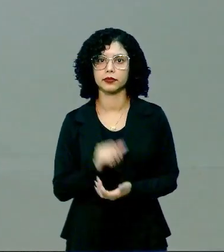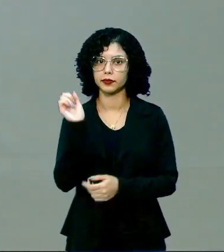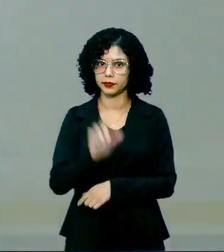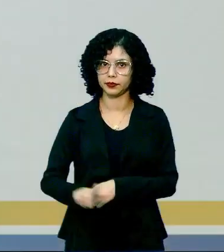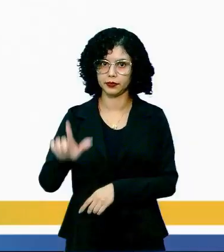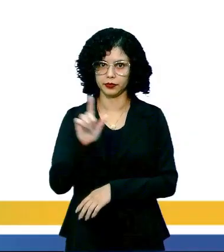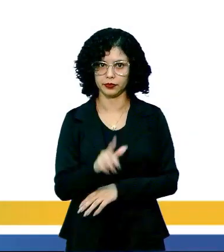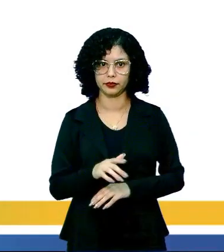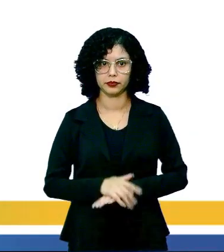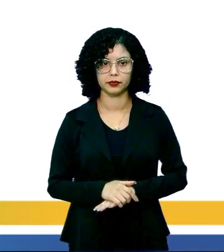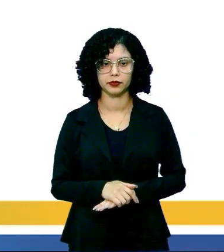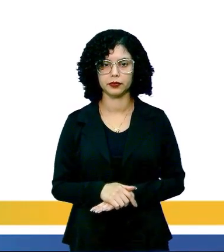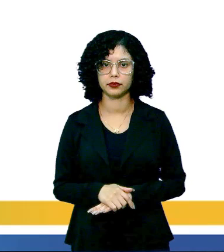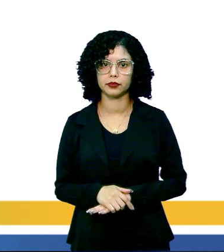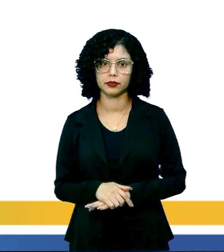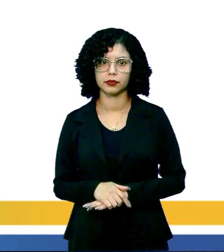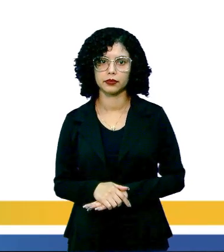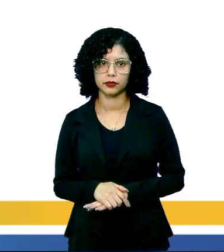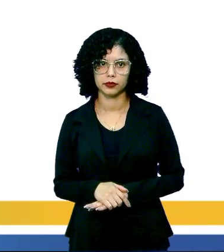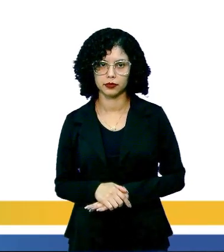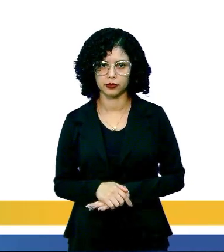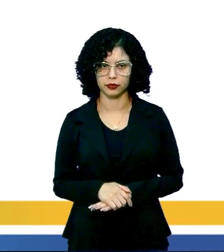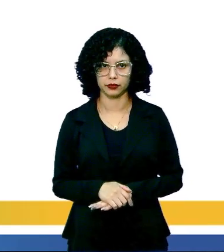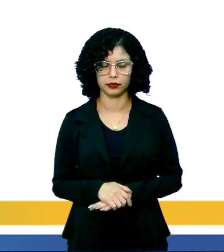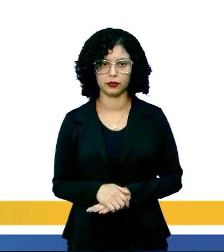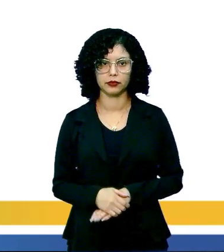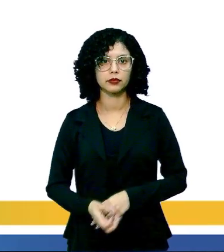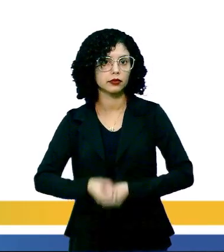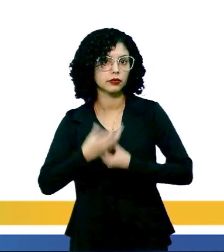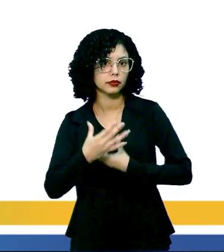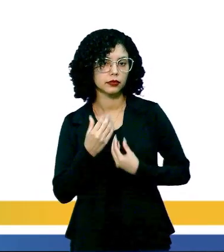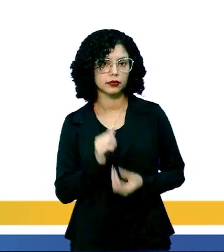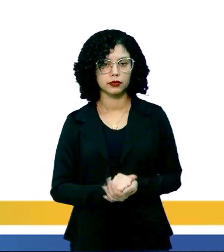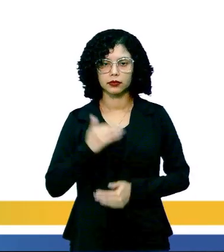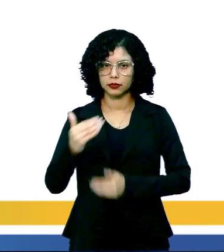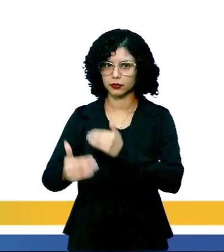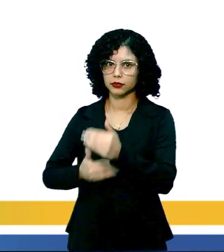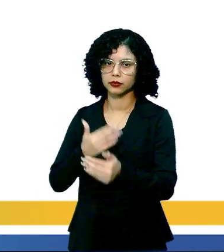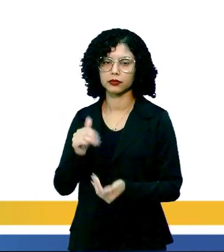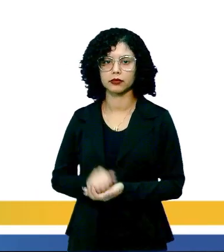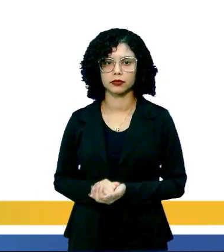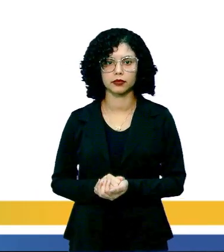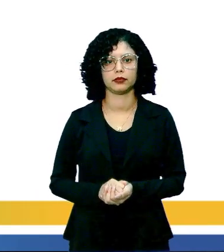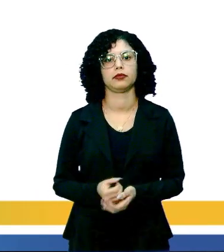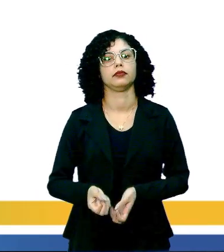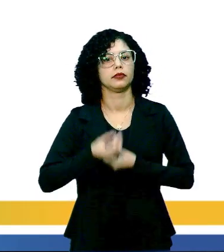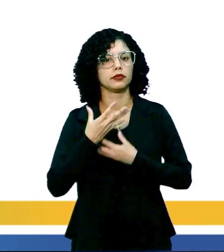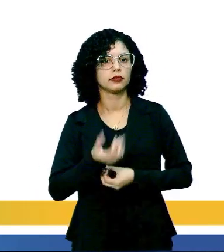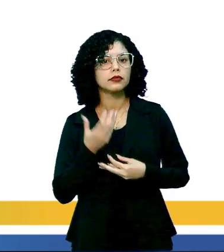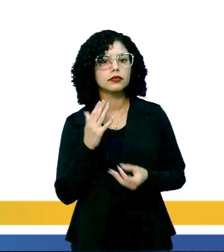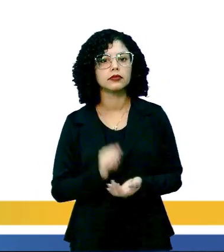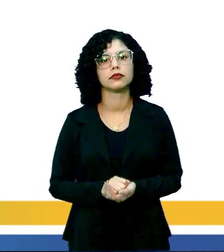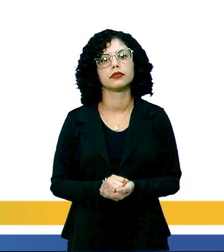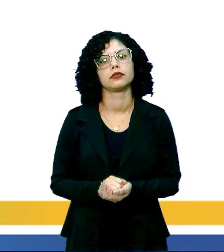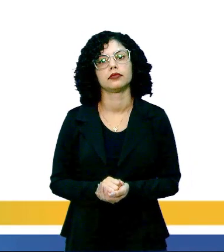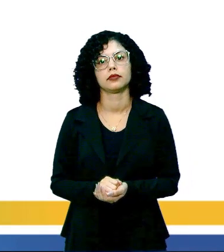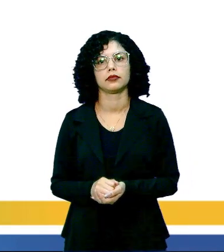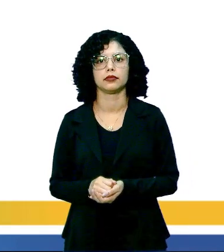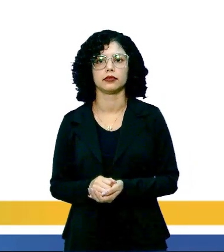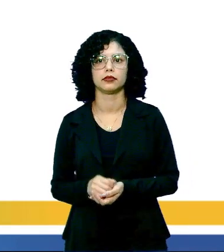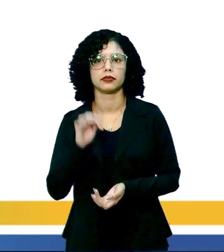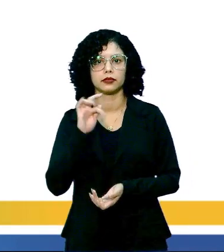da literatura, tá? E aí a gente tem o poema Processo. Esse poema, gente, ele é